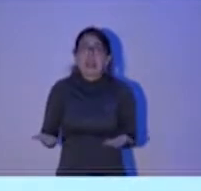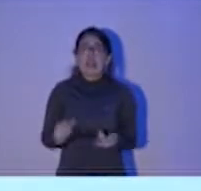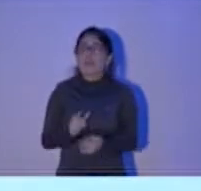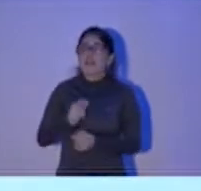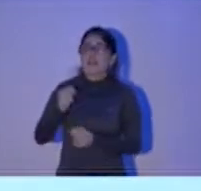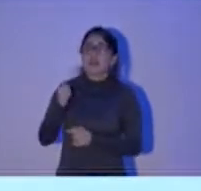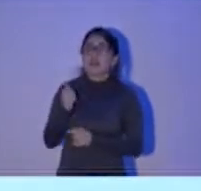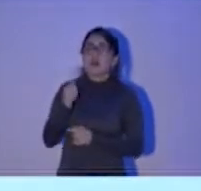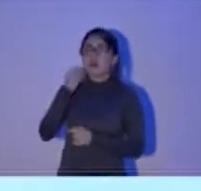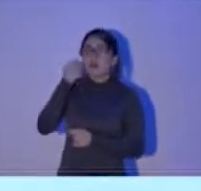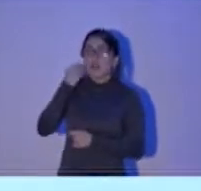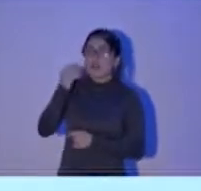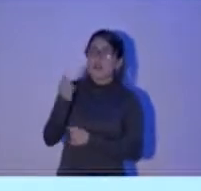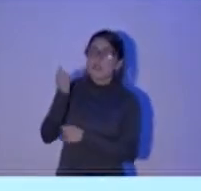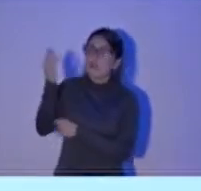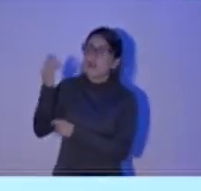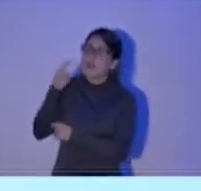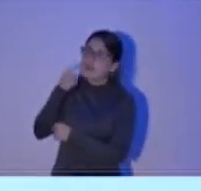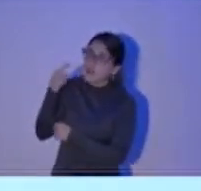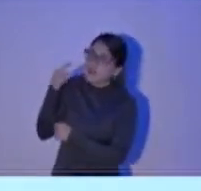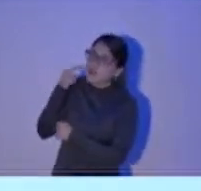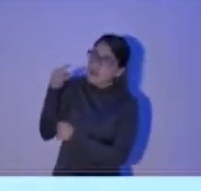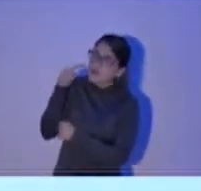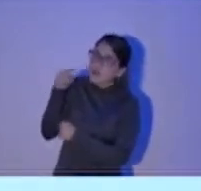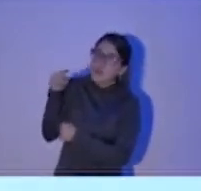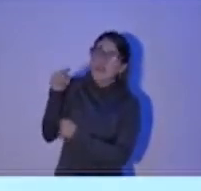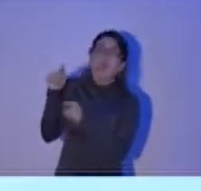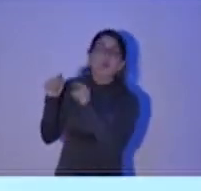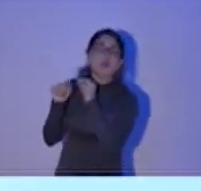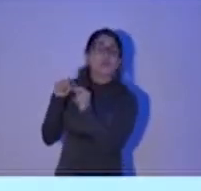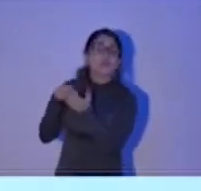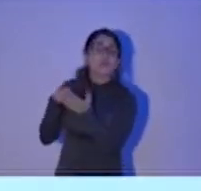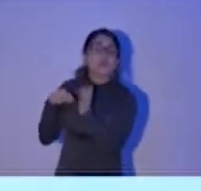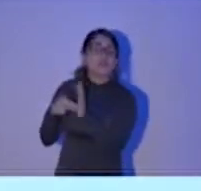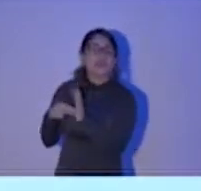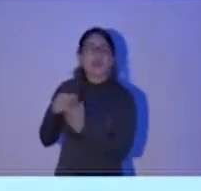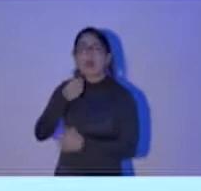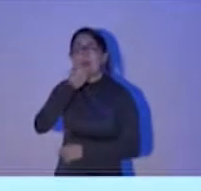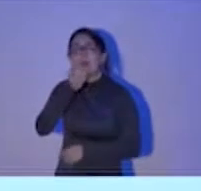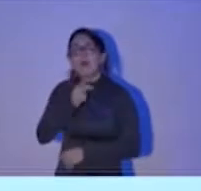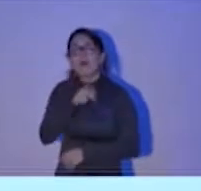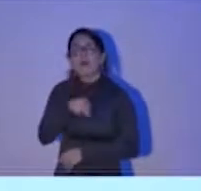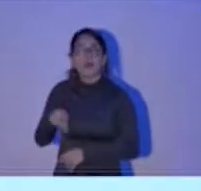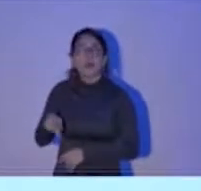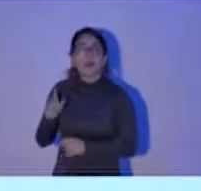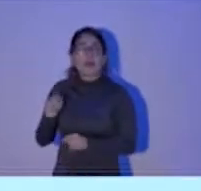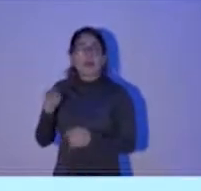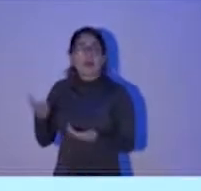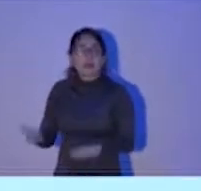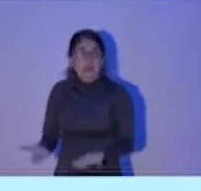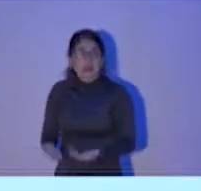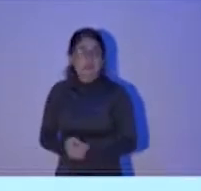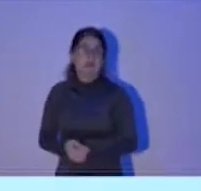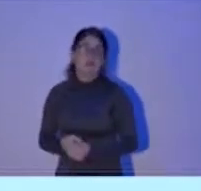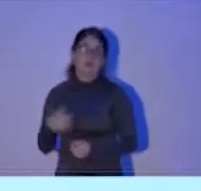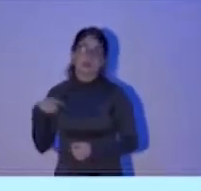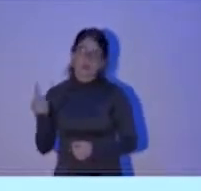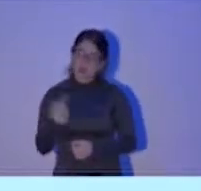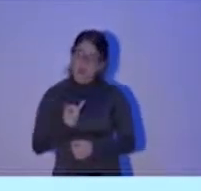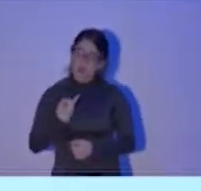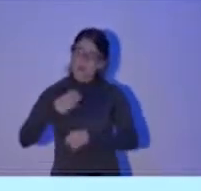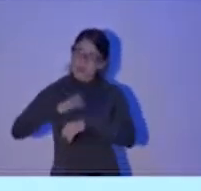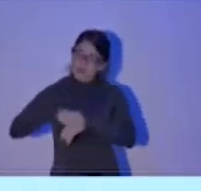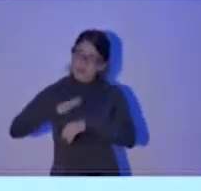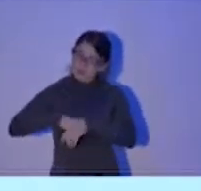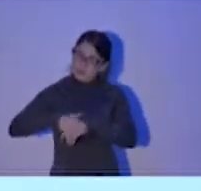que tem um estandarte do que é ser um bom professor. E aí a gente está buscando, é um trabalho assim que